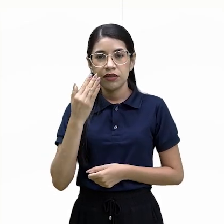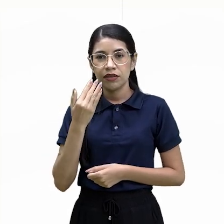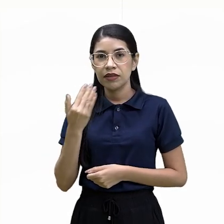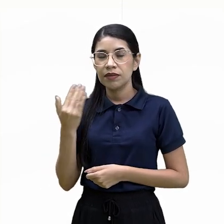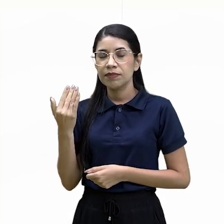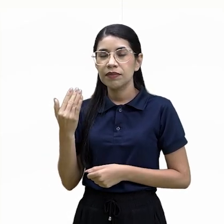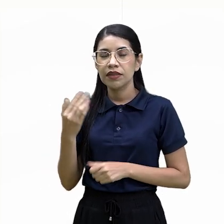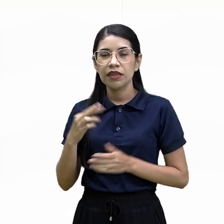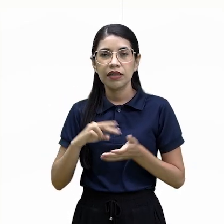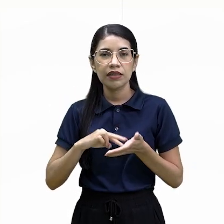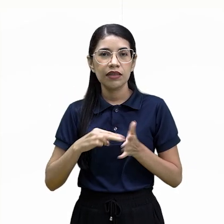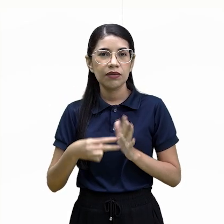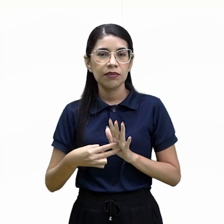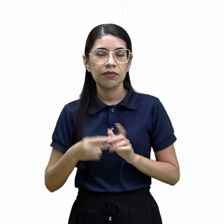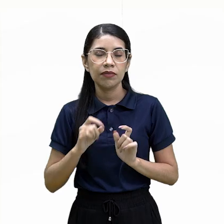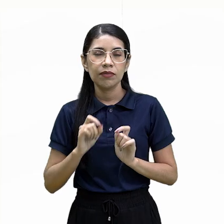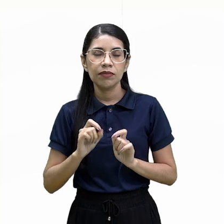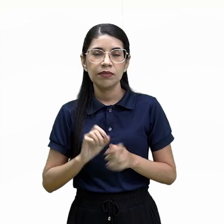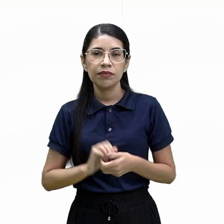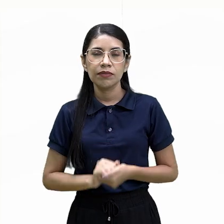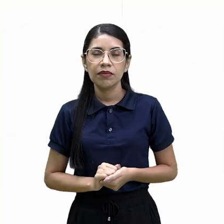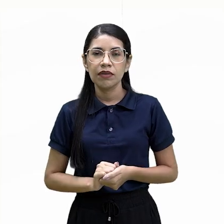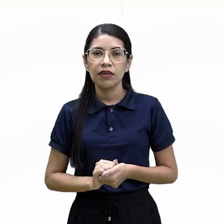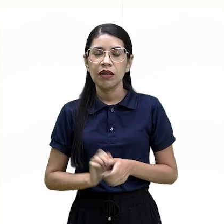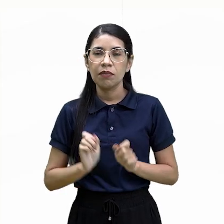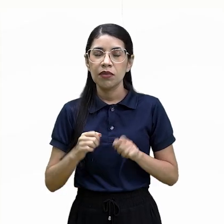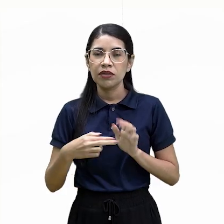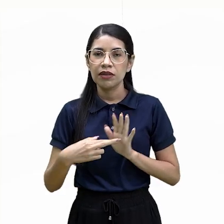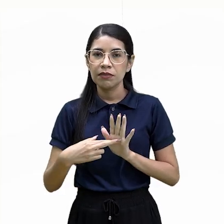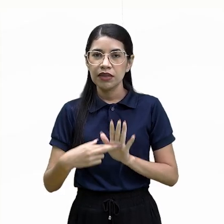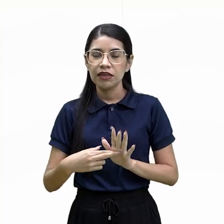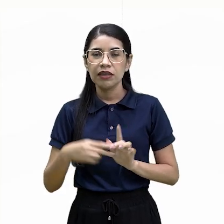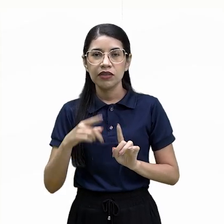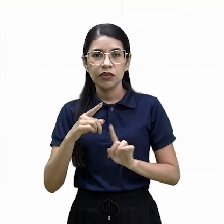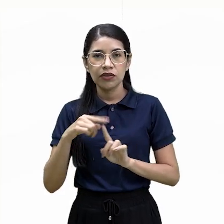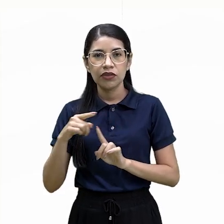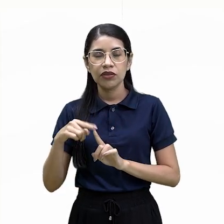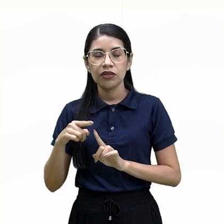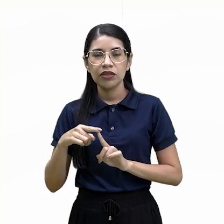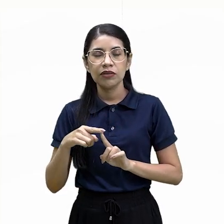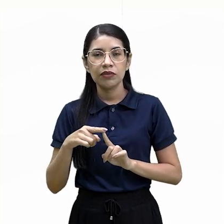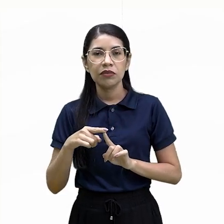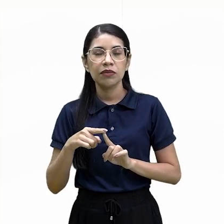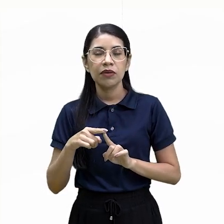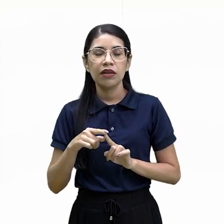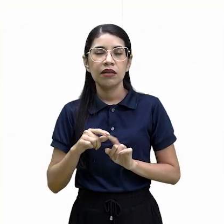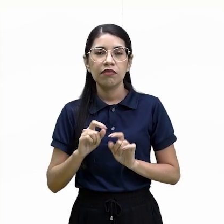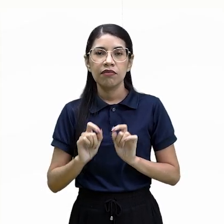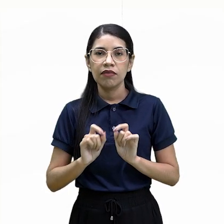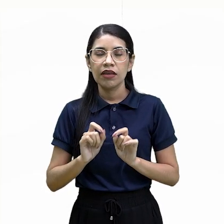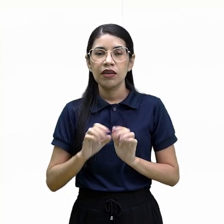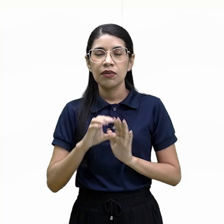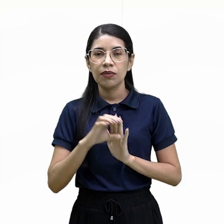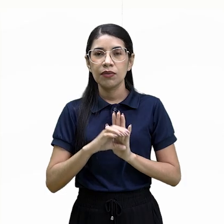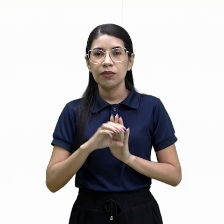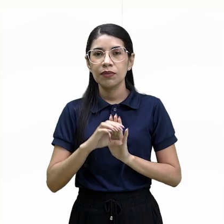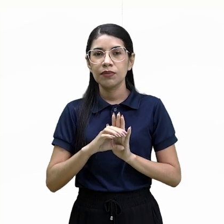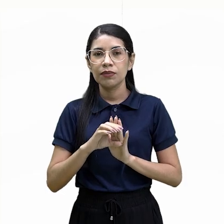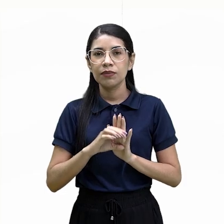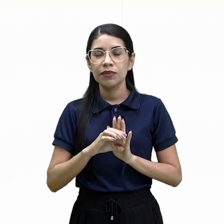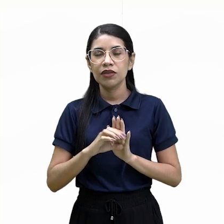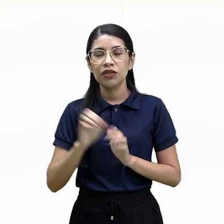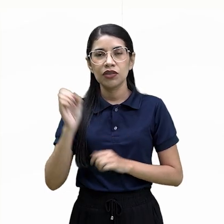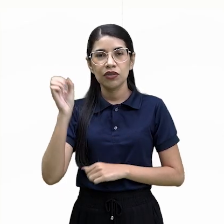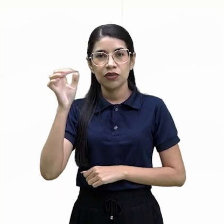tem aí representa também essa grandeza física que temos aí com o conceito